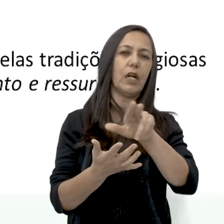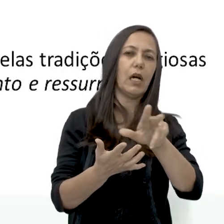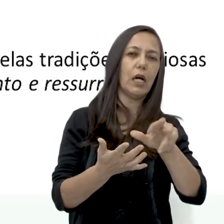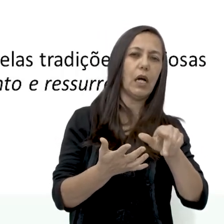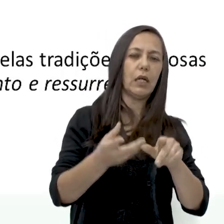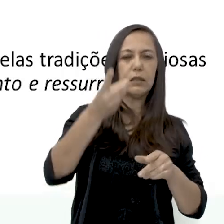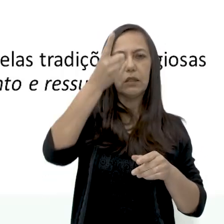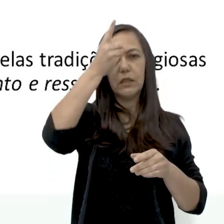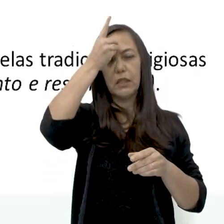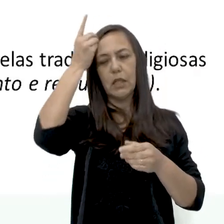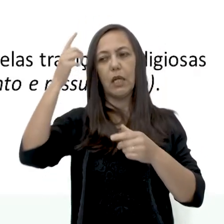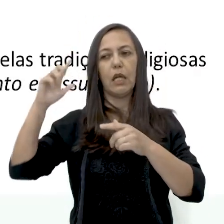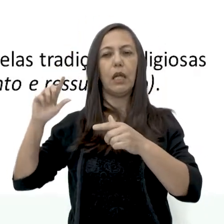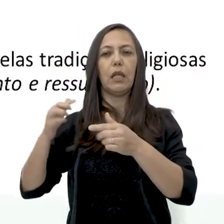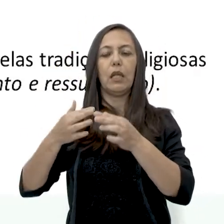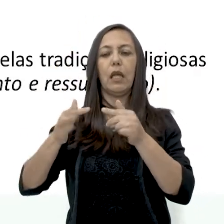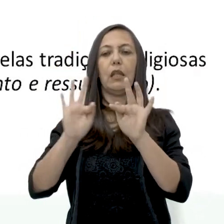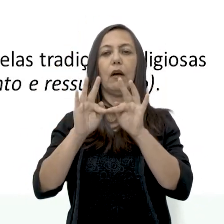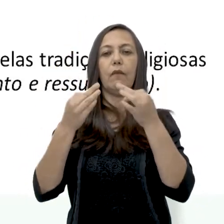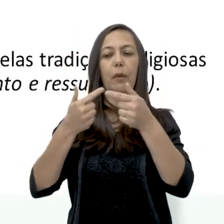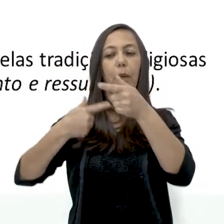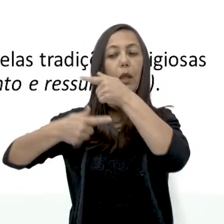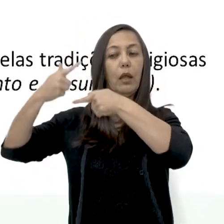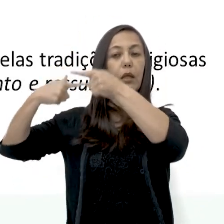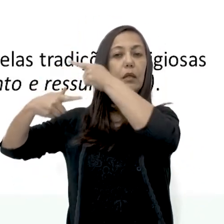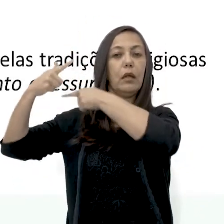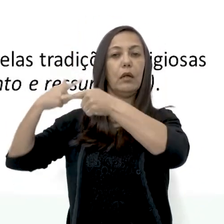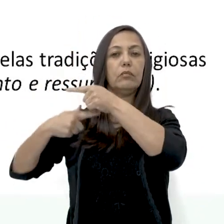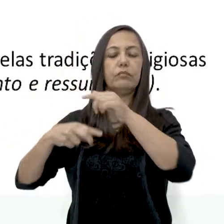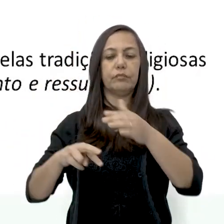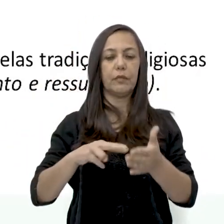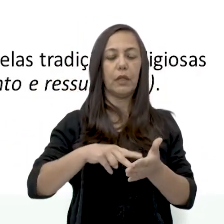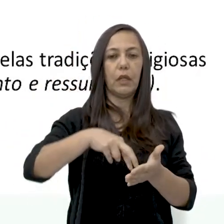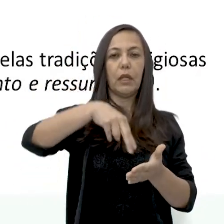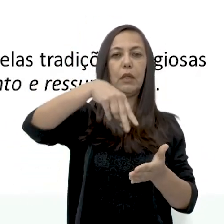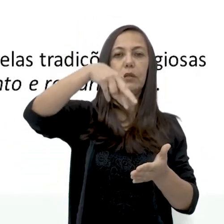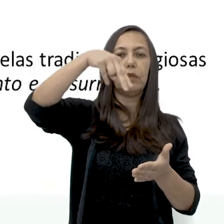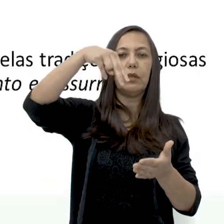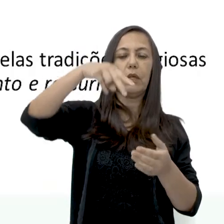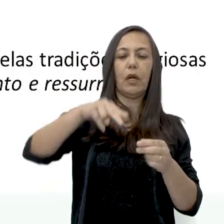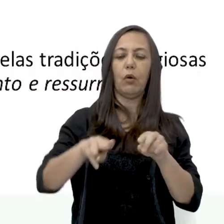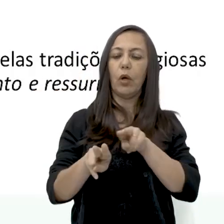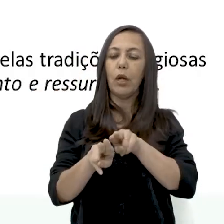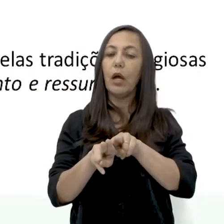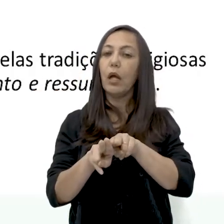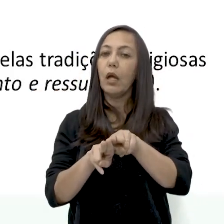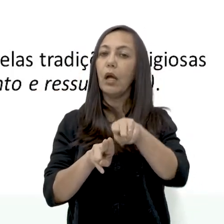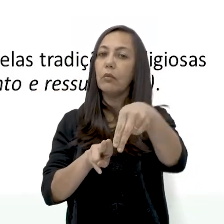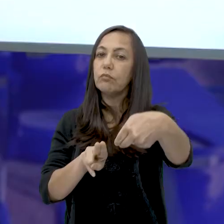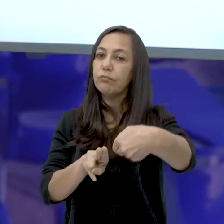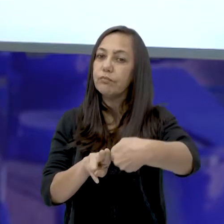ideias, né? Ancestralidade, reencarnação, ressurreição, renascimento, ok?